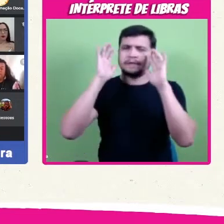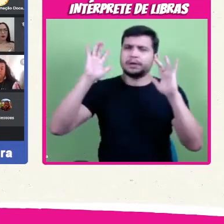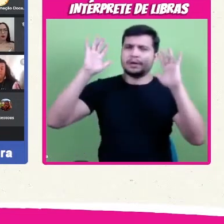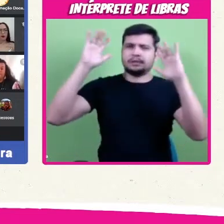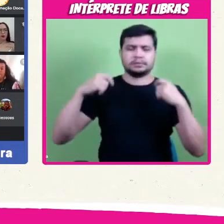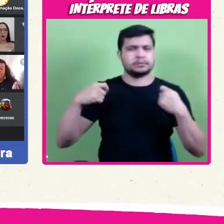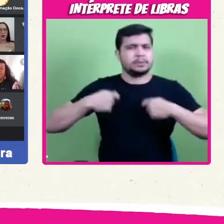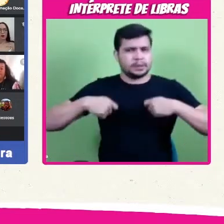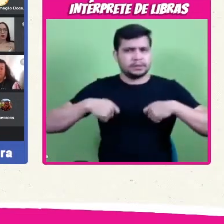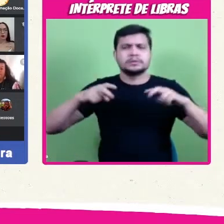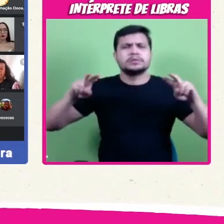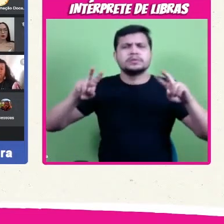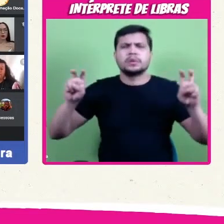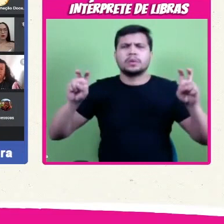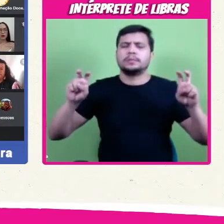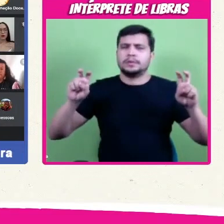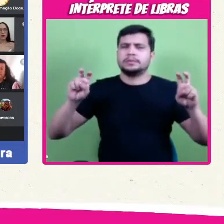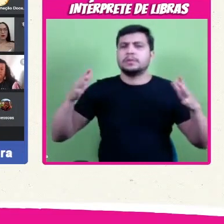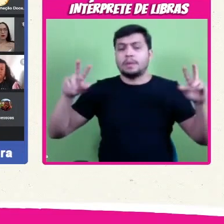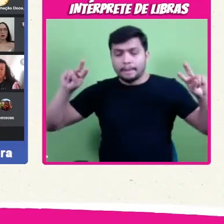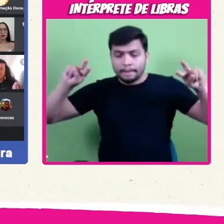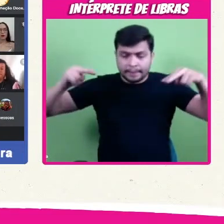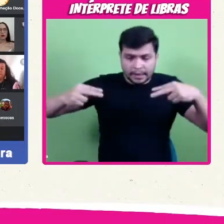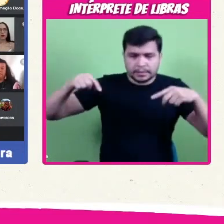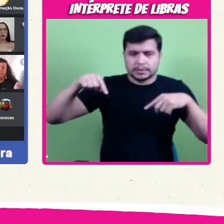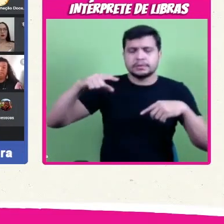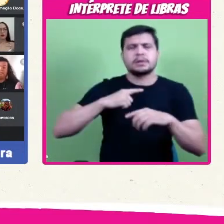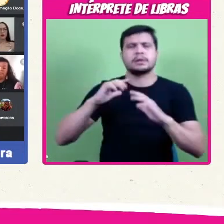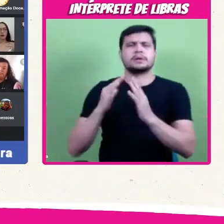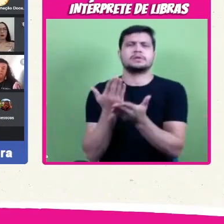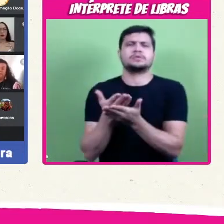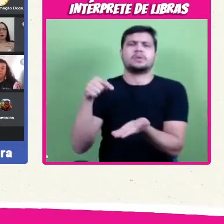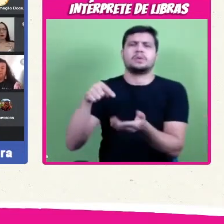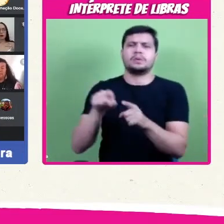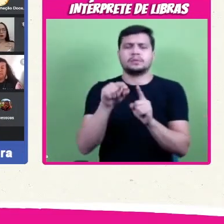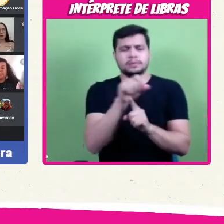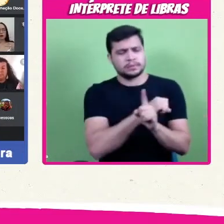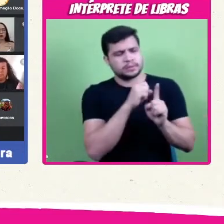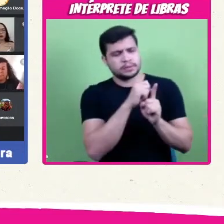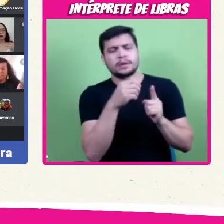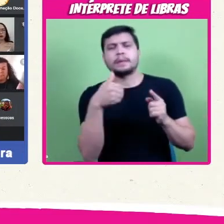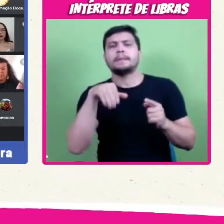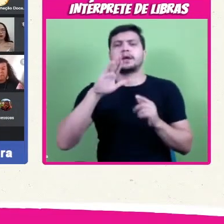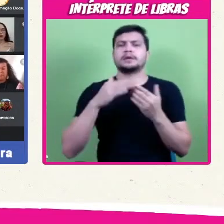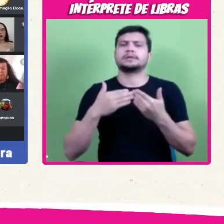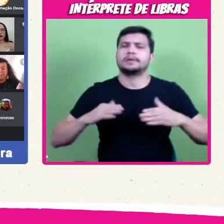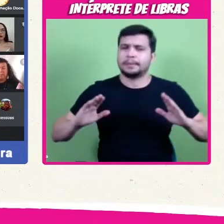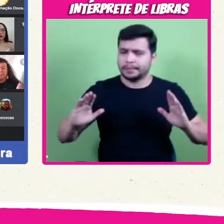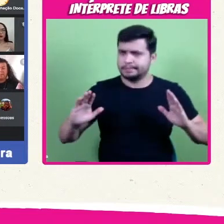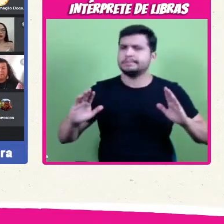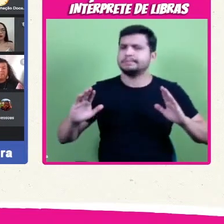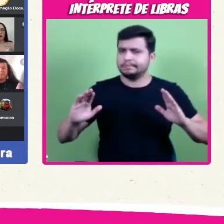da perspectiva de termos uma escola e uma sociedade abertas